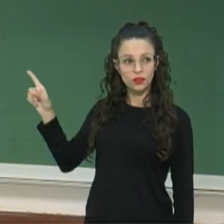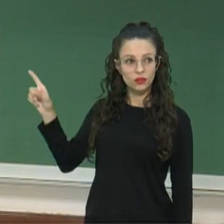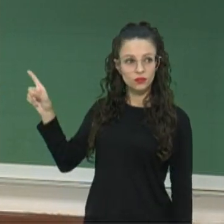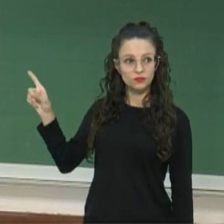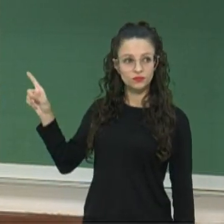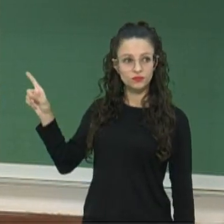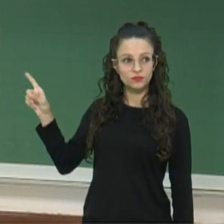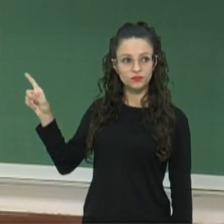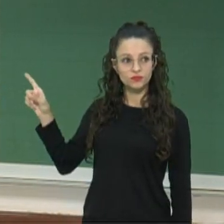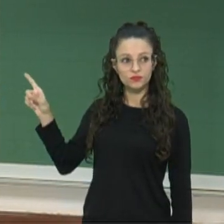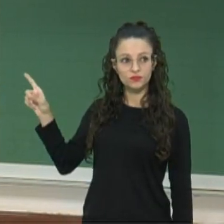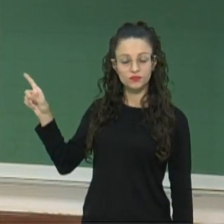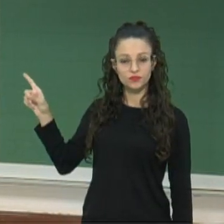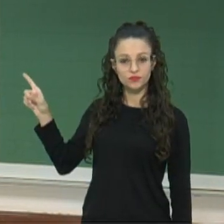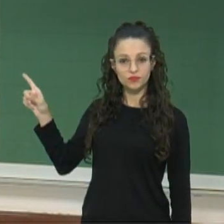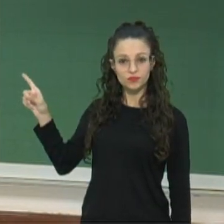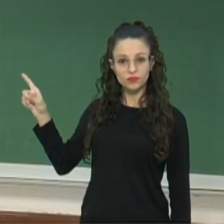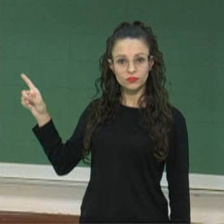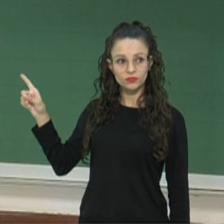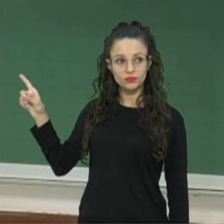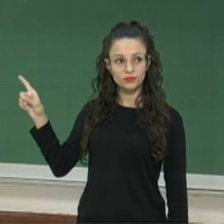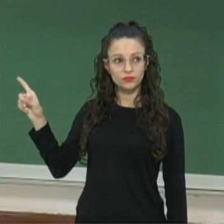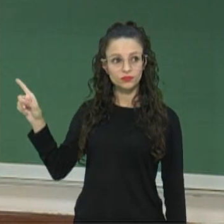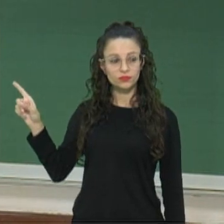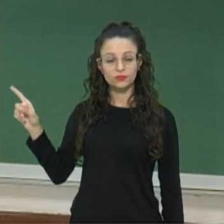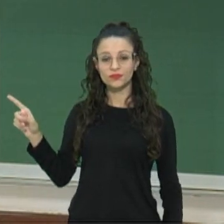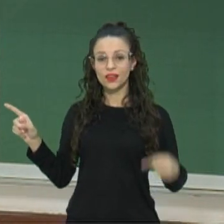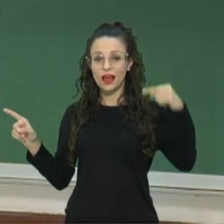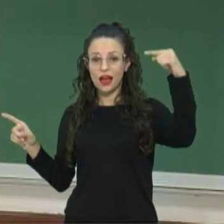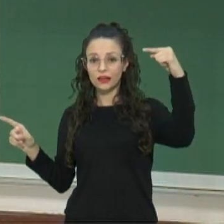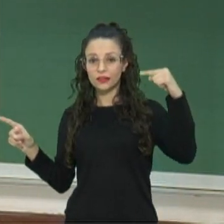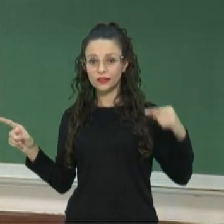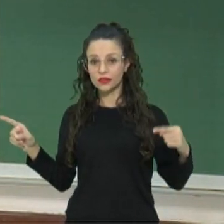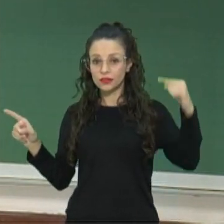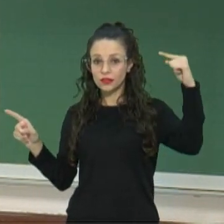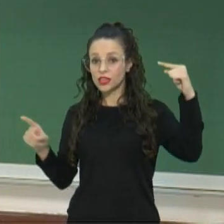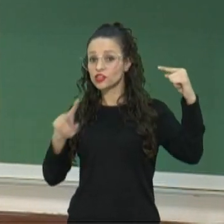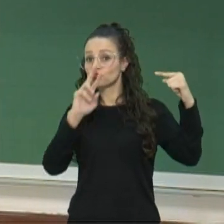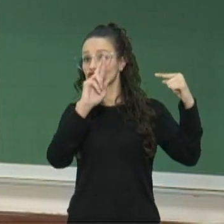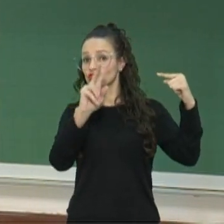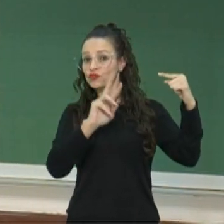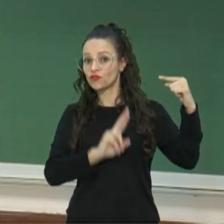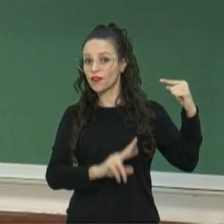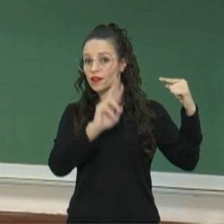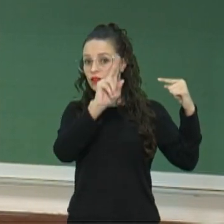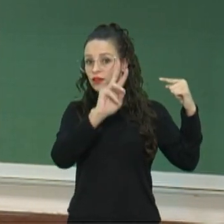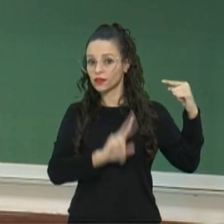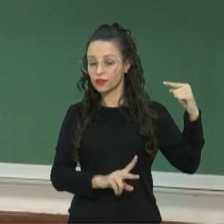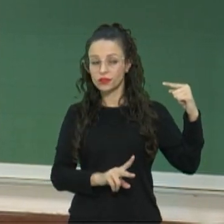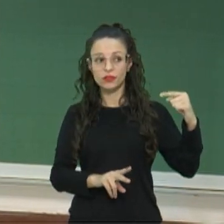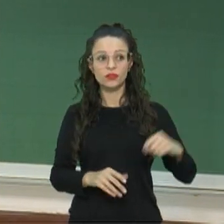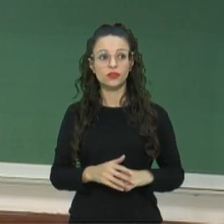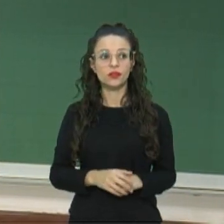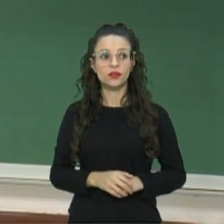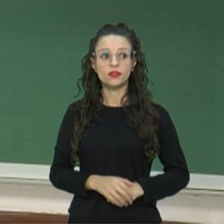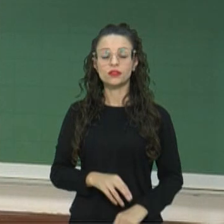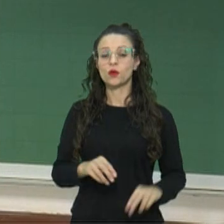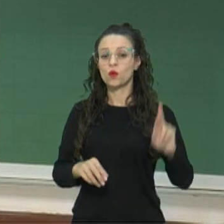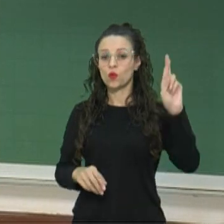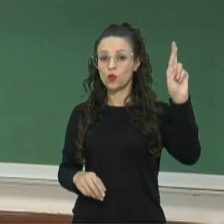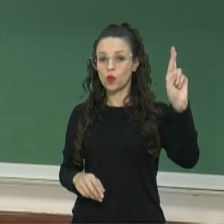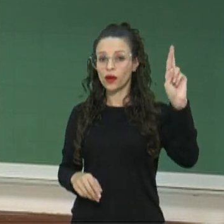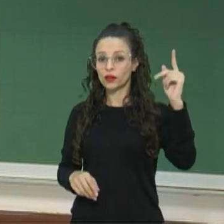cima precisa ser diferente desse radical aqui de baixo. Então, nesse caso, o R1,